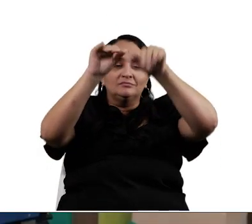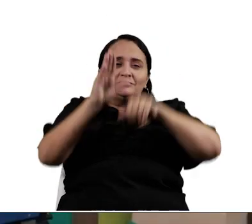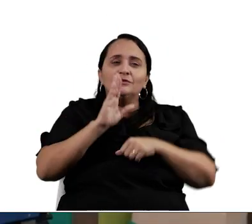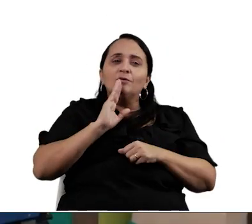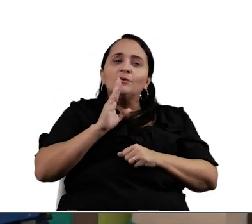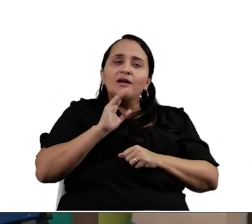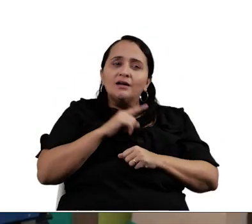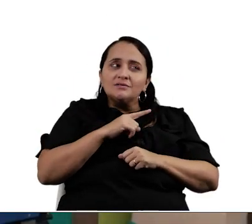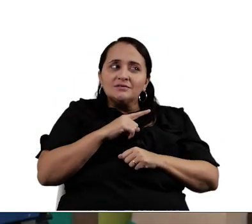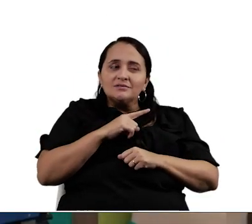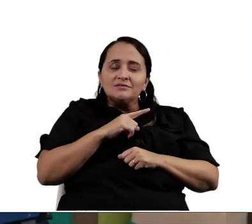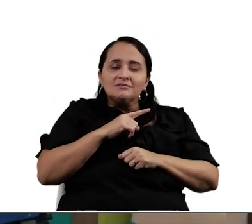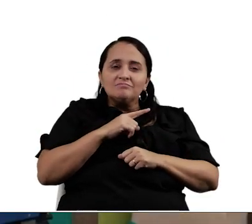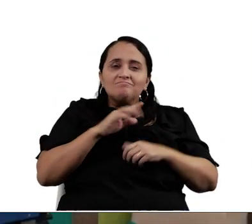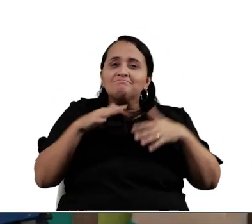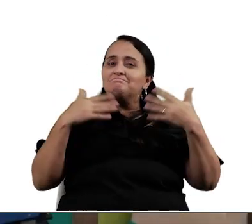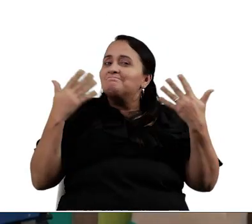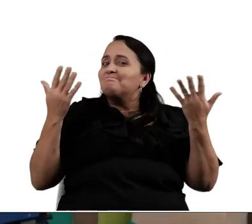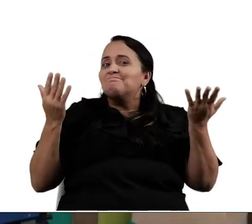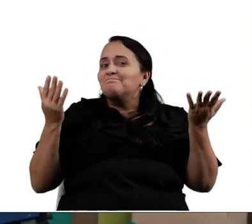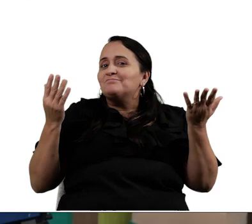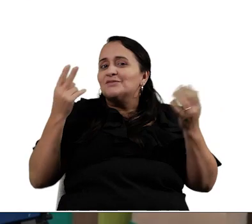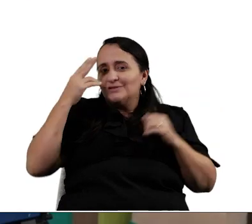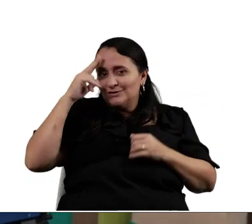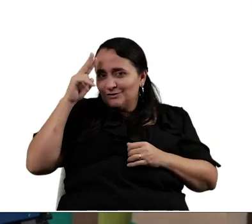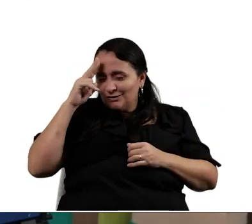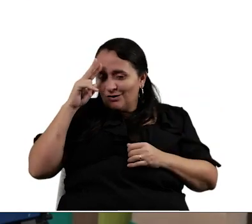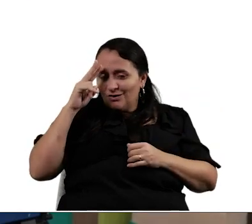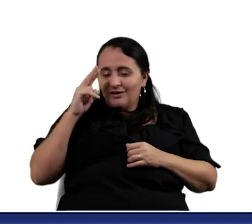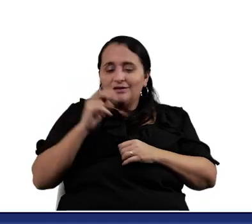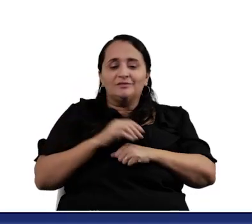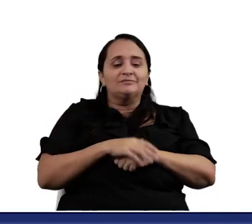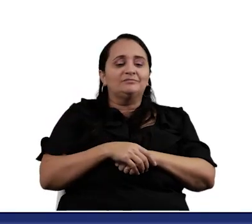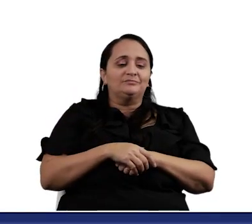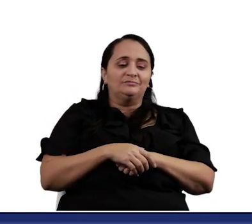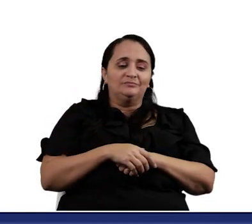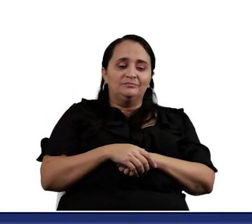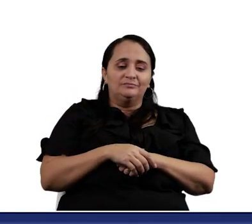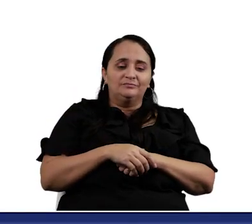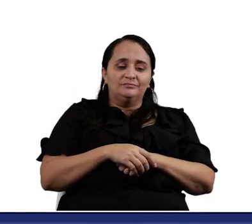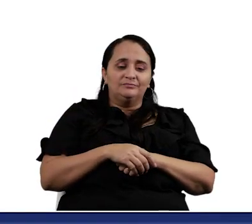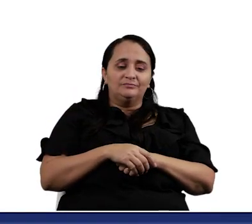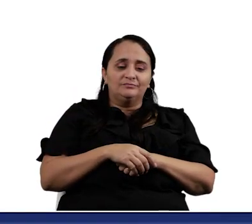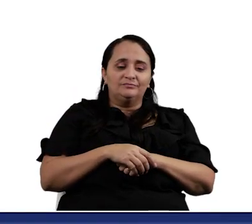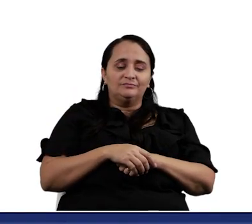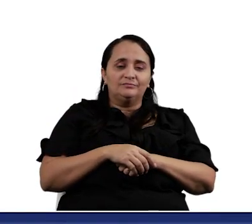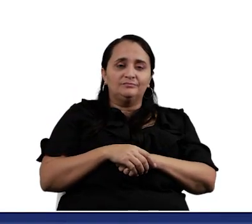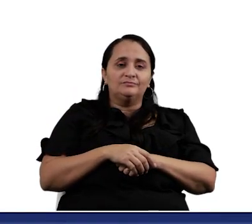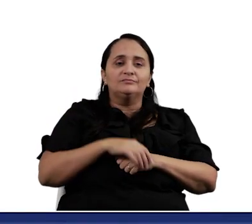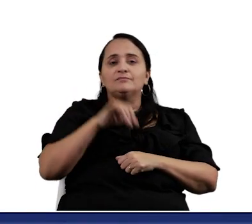conseguem imaginar que pássaro é esse? Vamos conhecer a história? Olha lá. Ah,